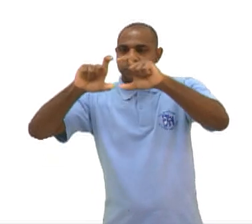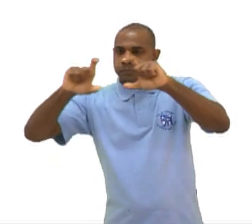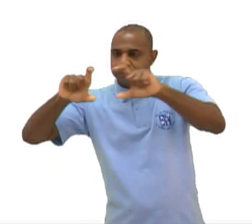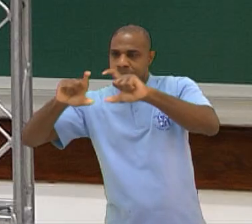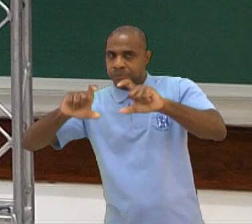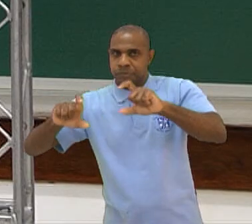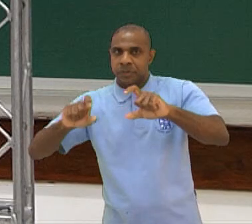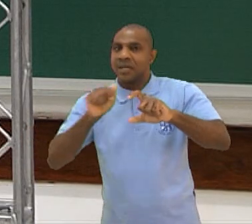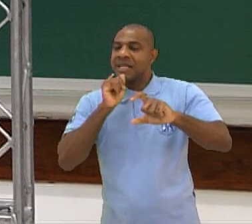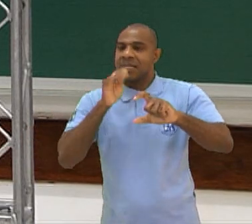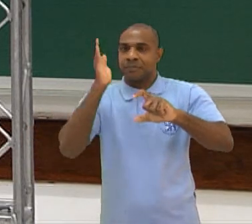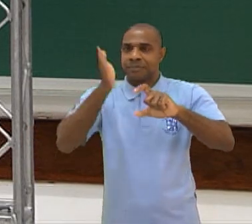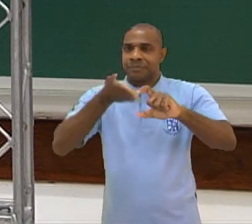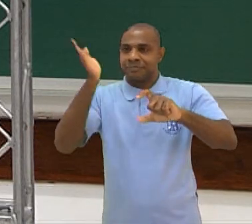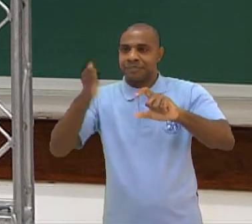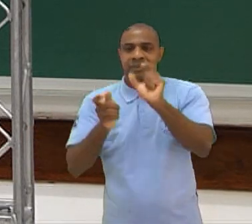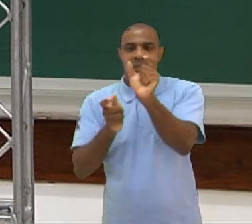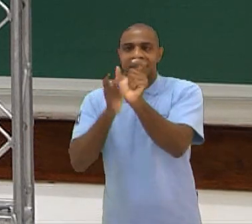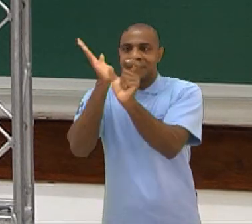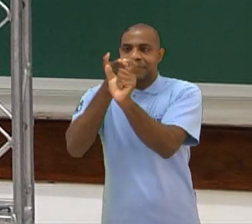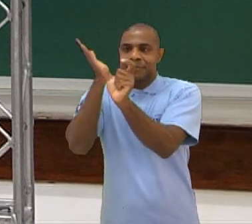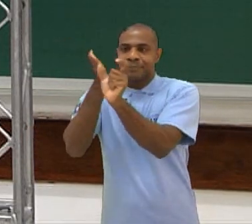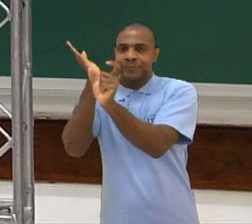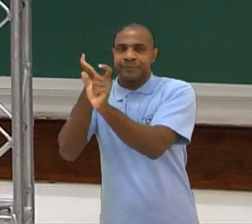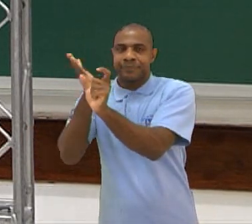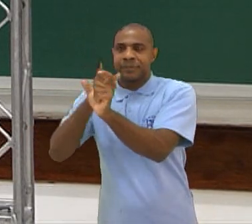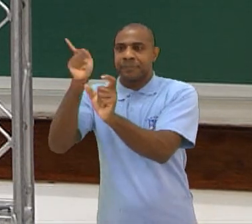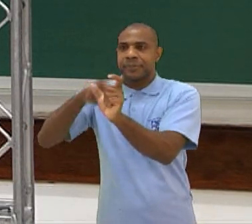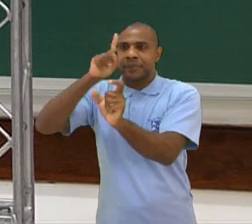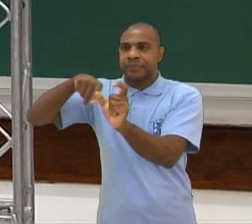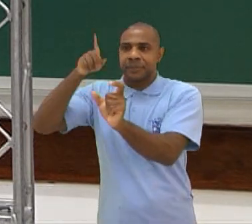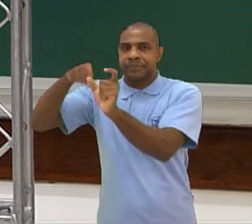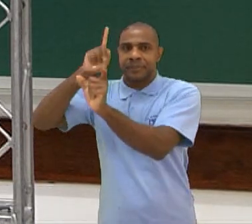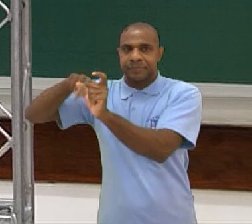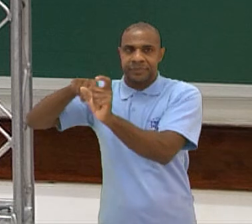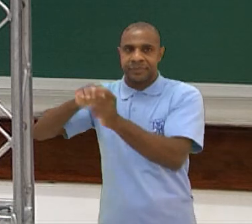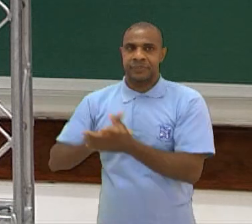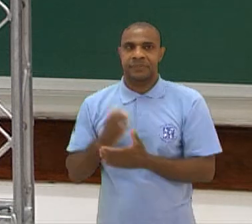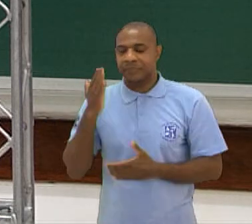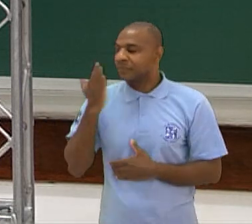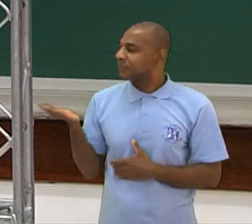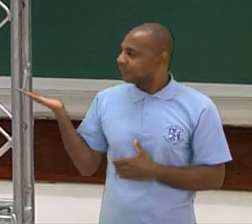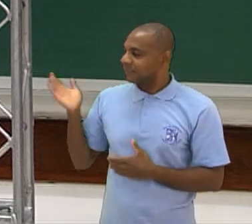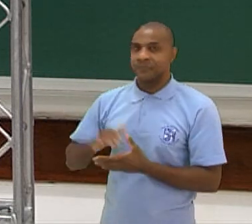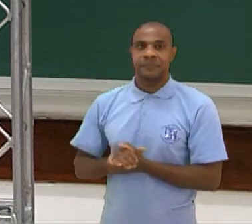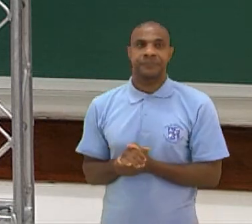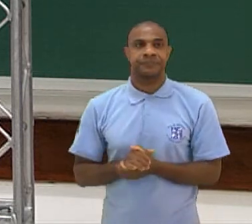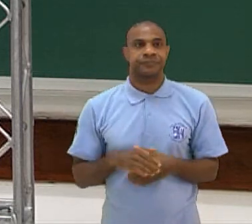para o determinante ser 0, o A tem que ser igual a 6. E para o determinante